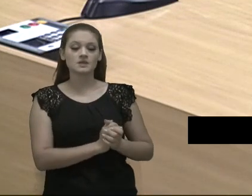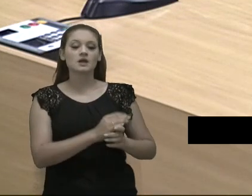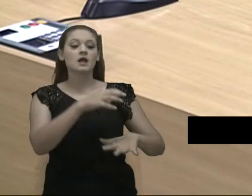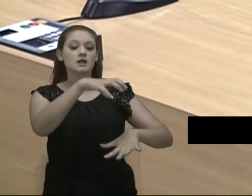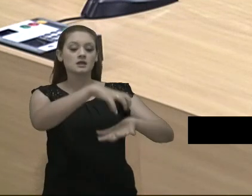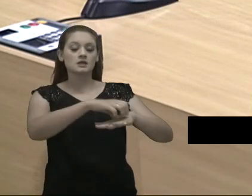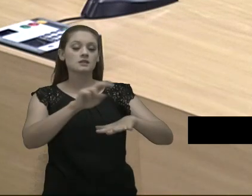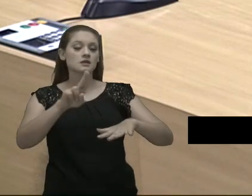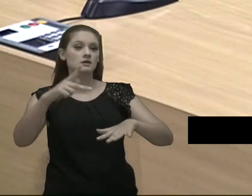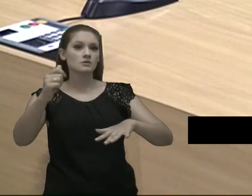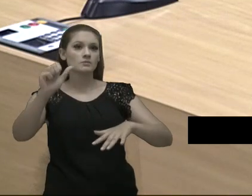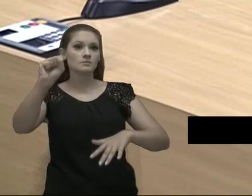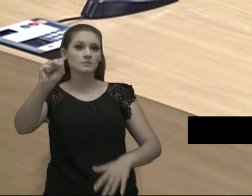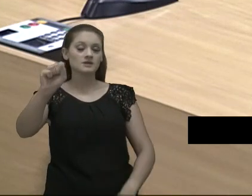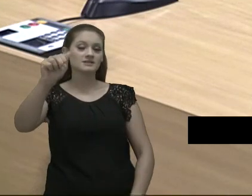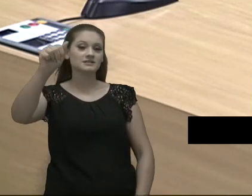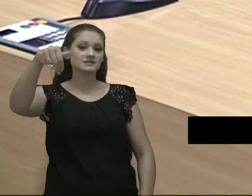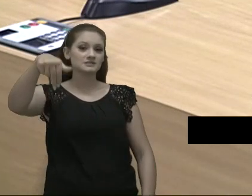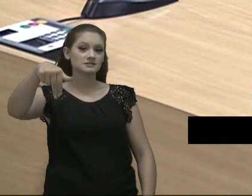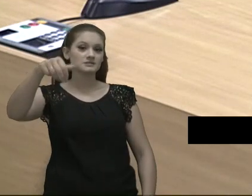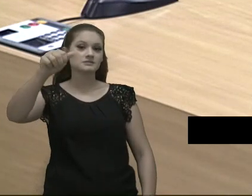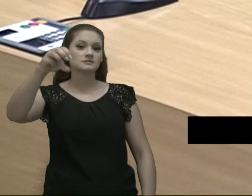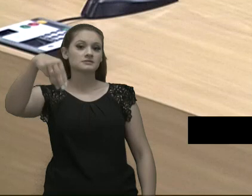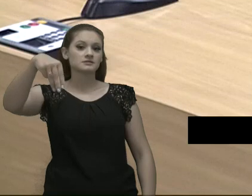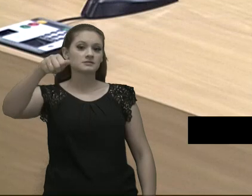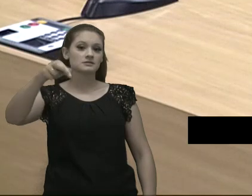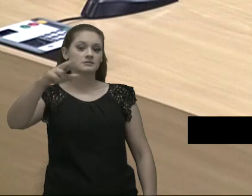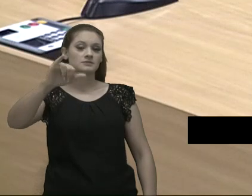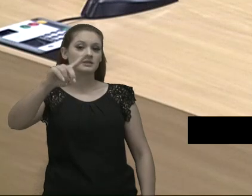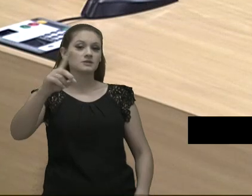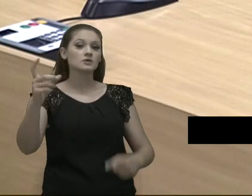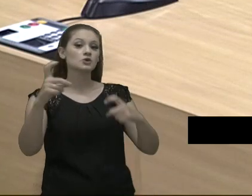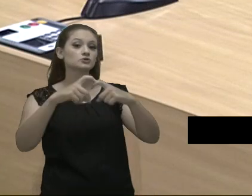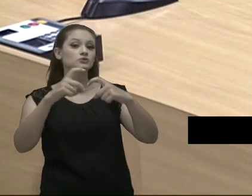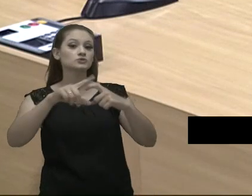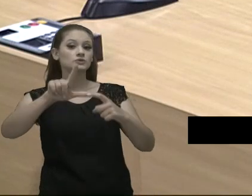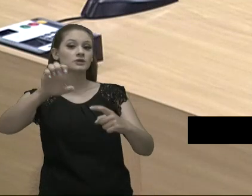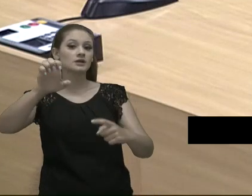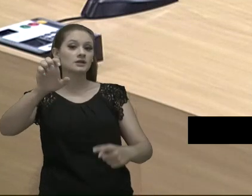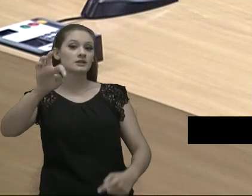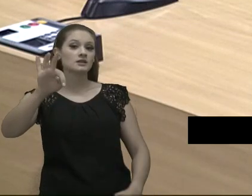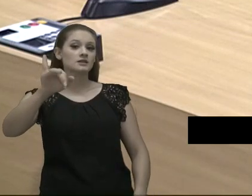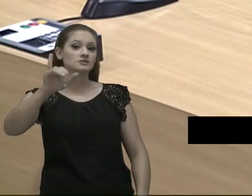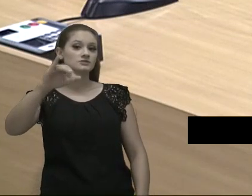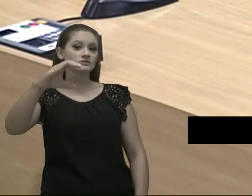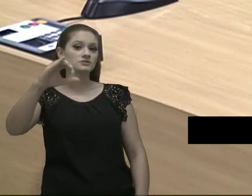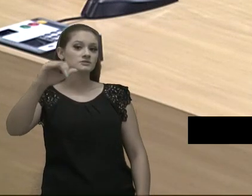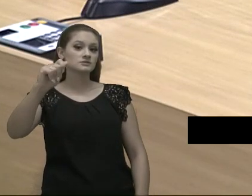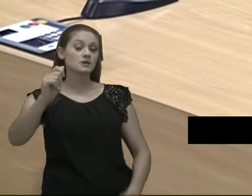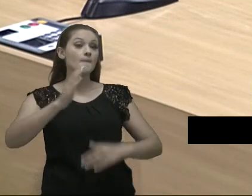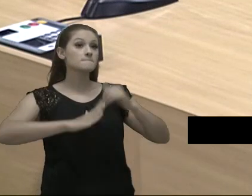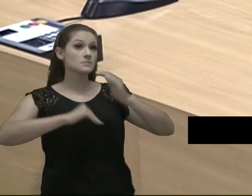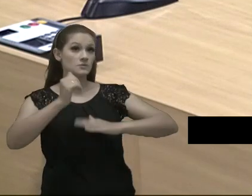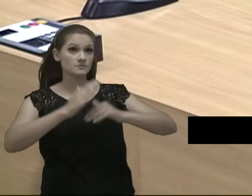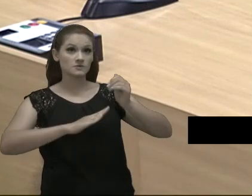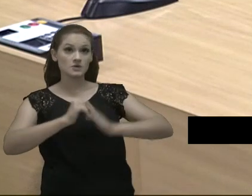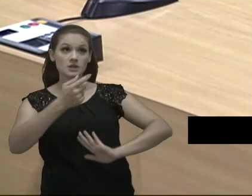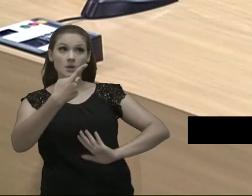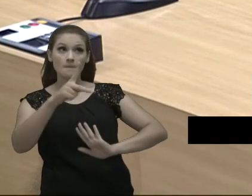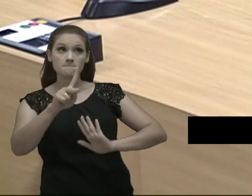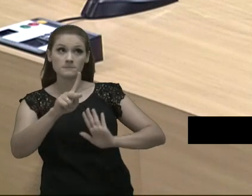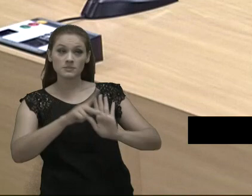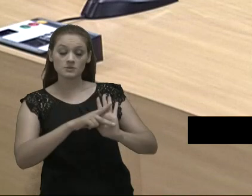San Marino, a doutora Letícia, com mérito dela, profissional dela, ela é